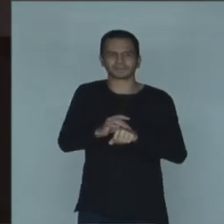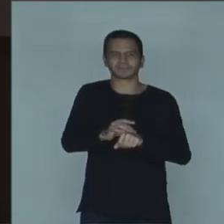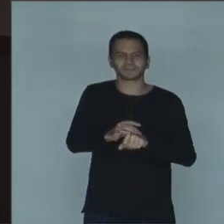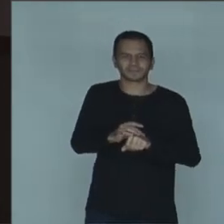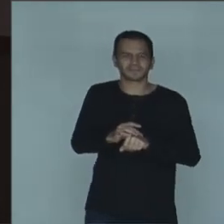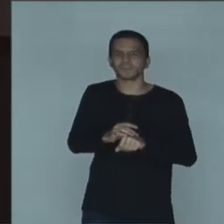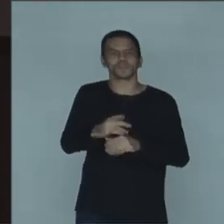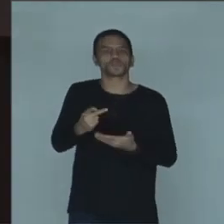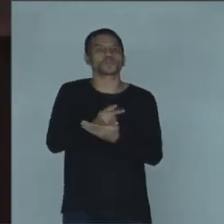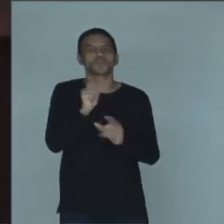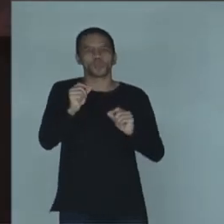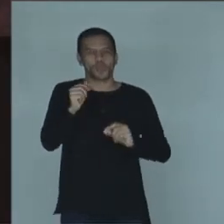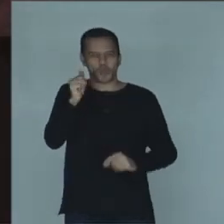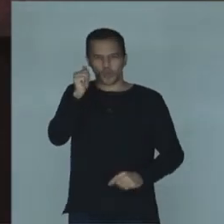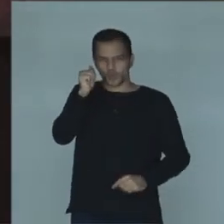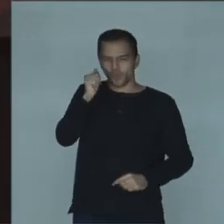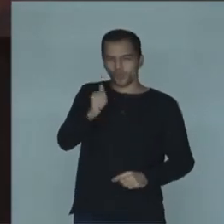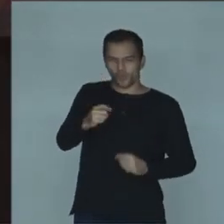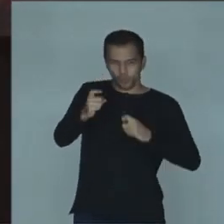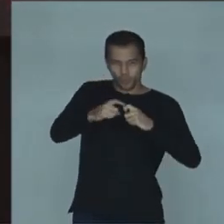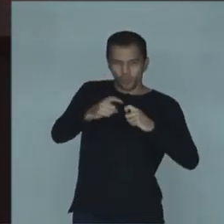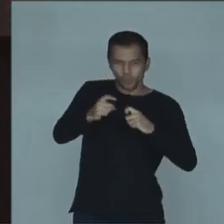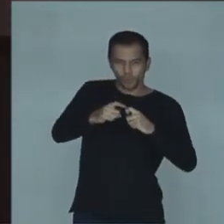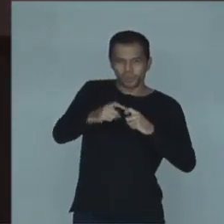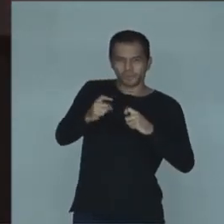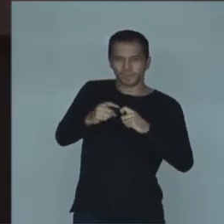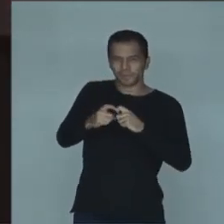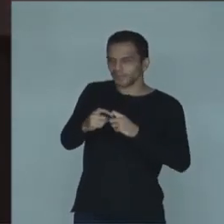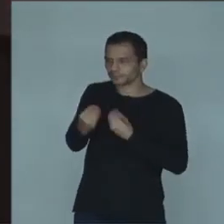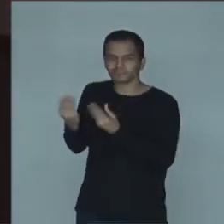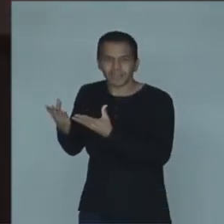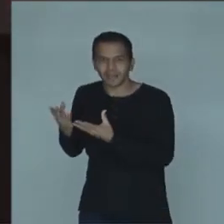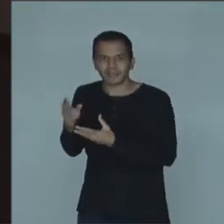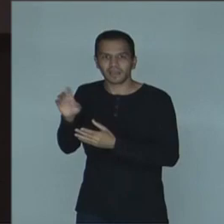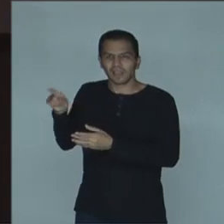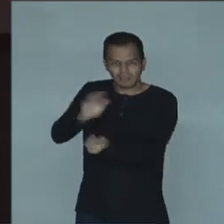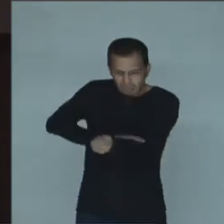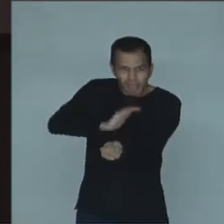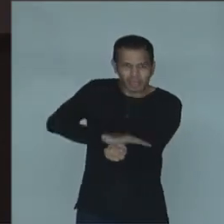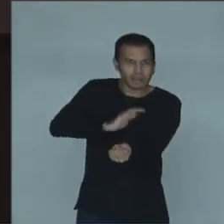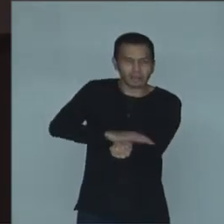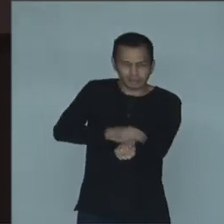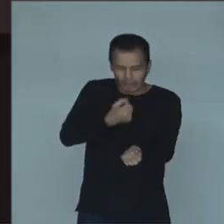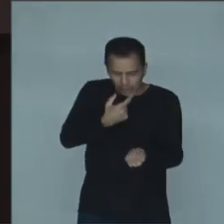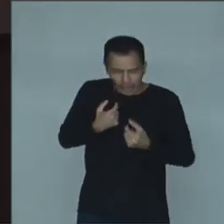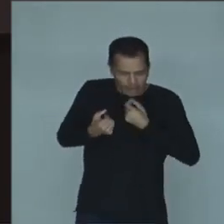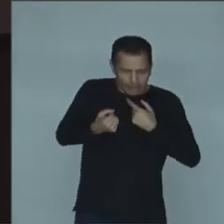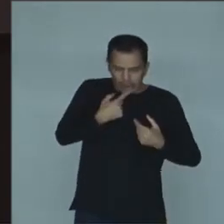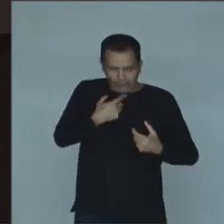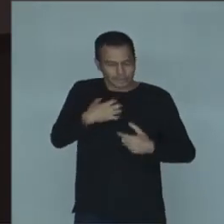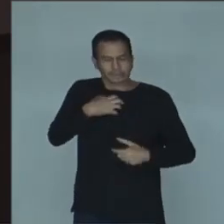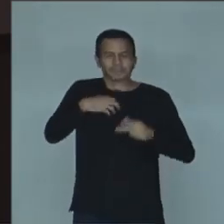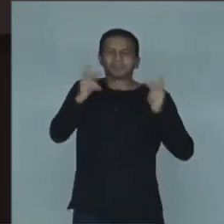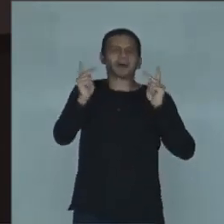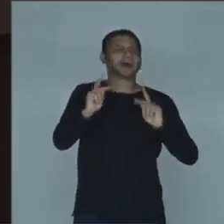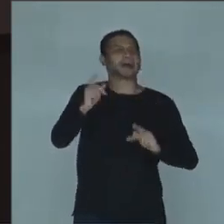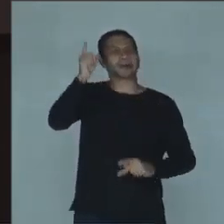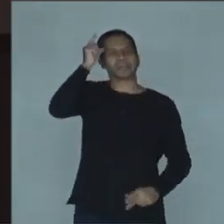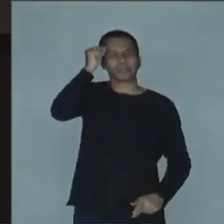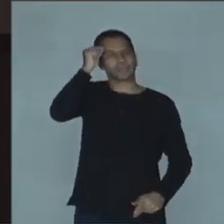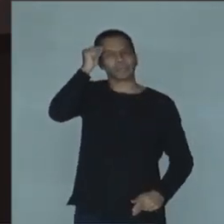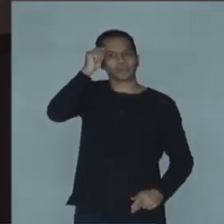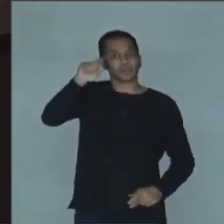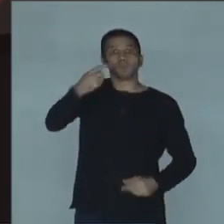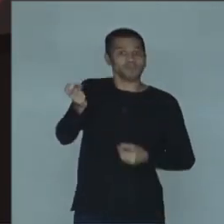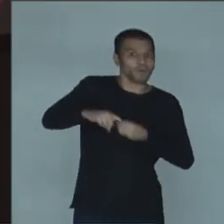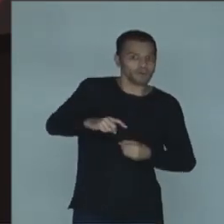e o médico passa uma doença Toma duas e você vai me dizer que você tá em paz porque porque